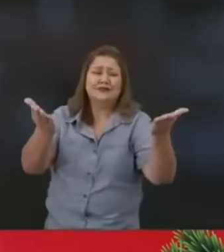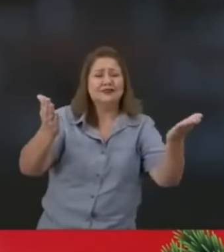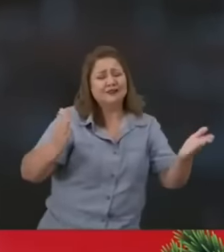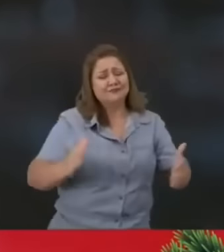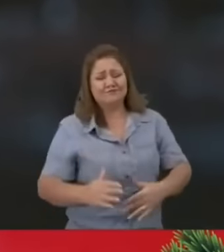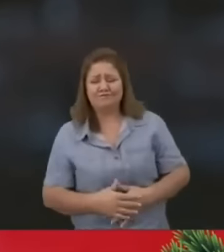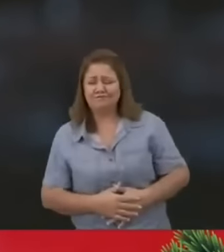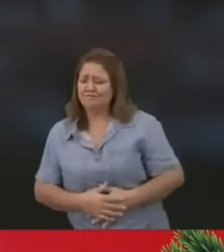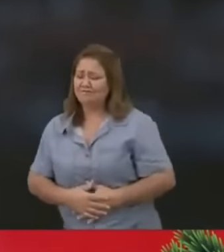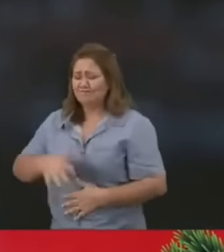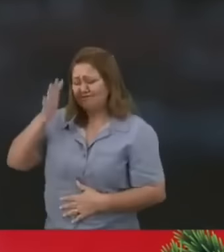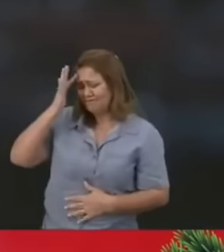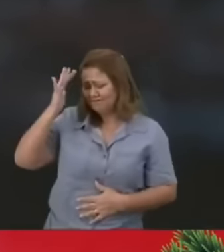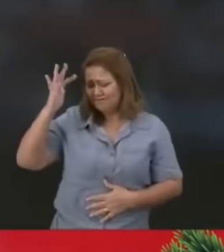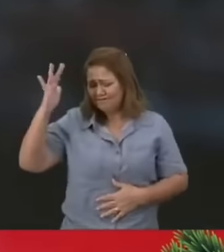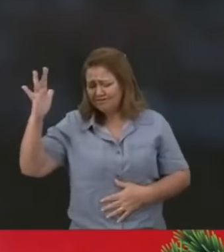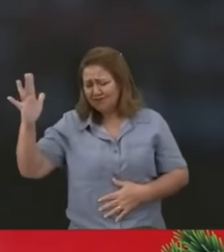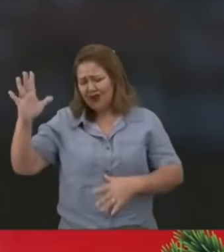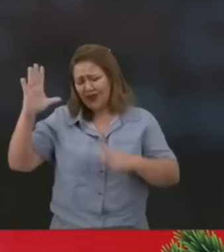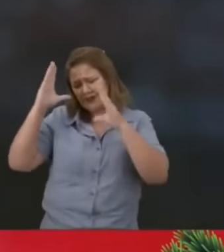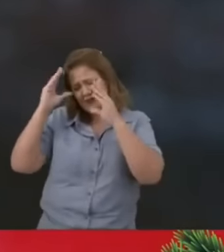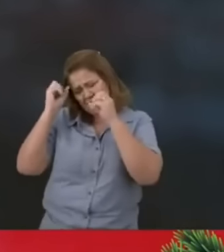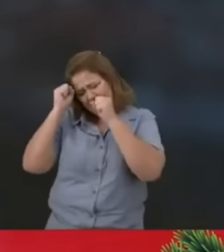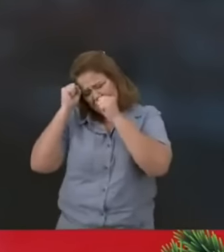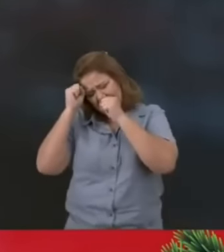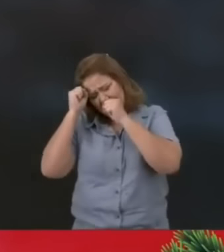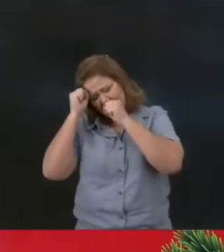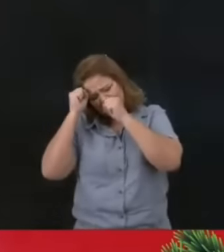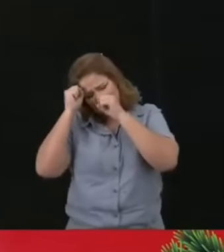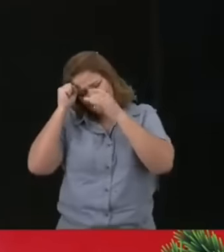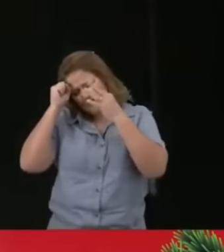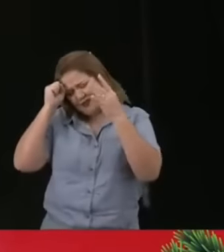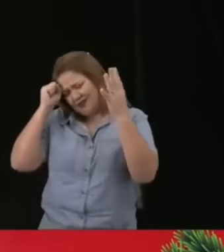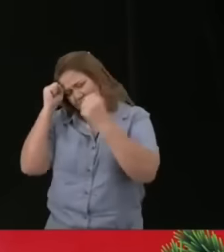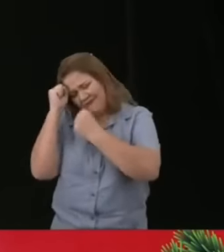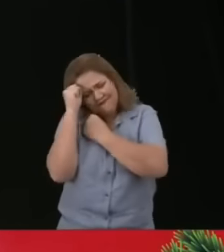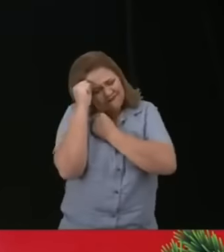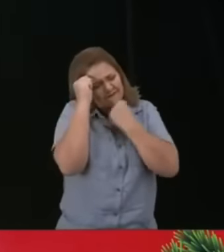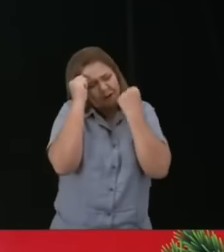mas nos meus sonhos de noite te beijo, te abraço,